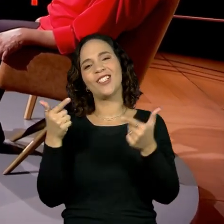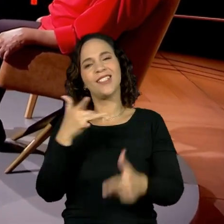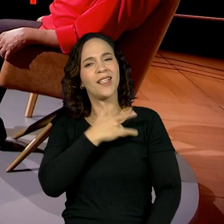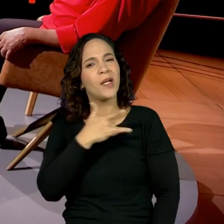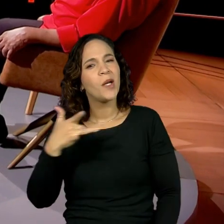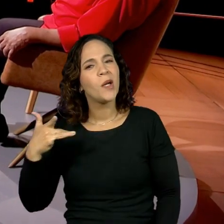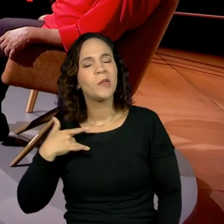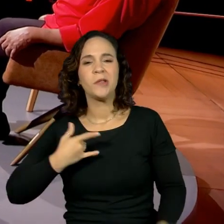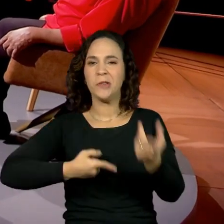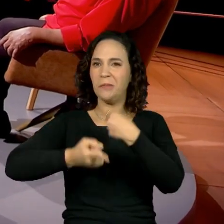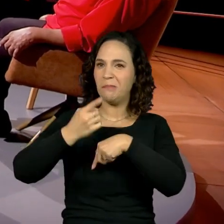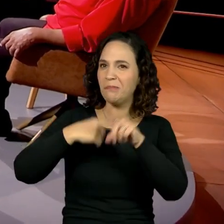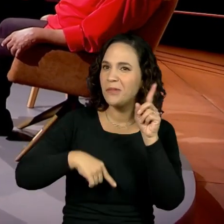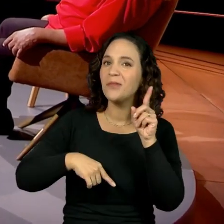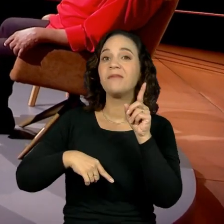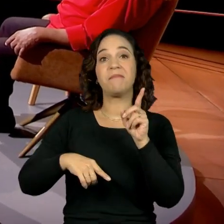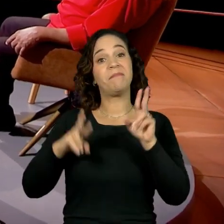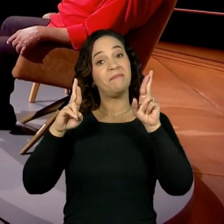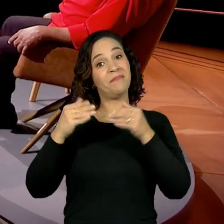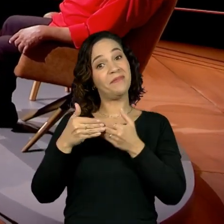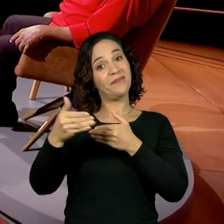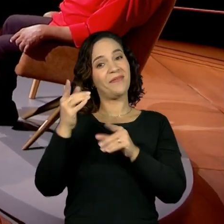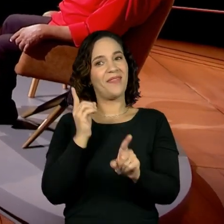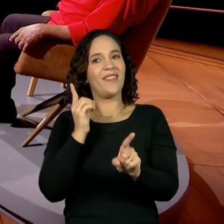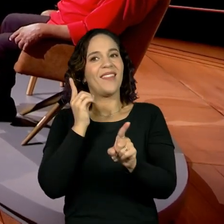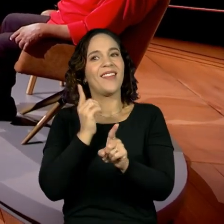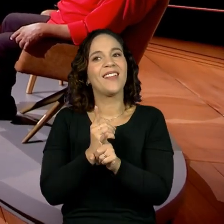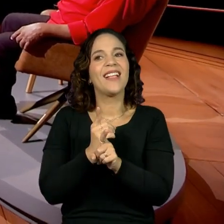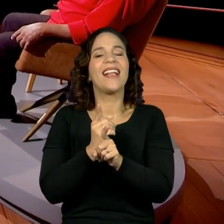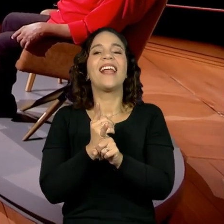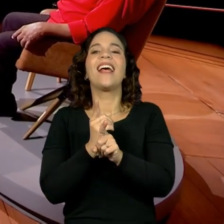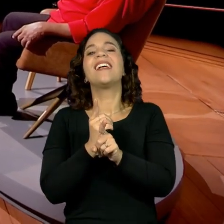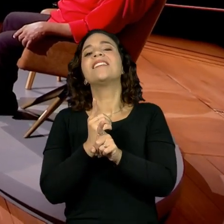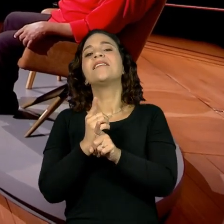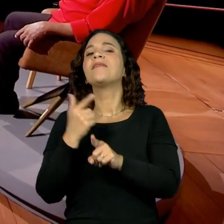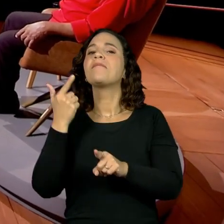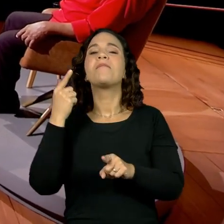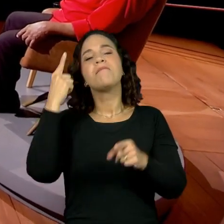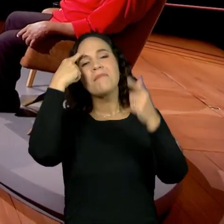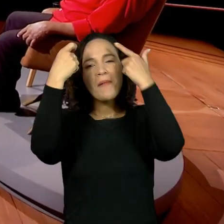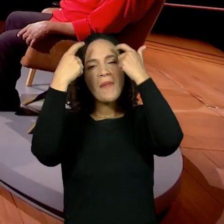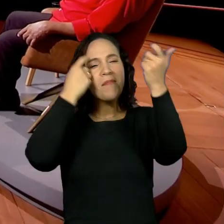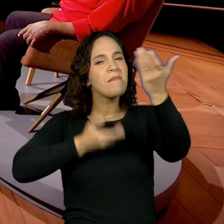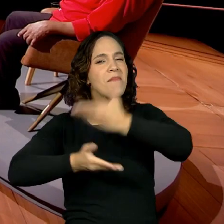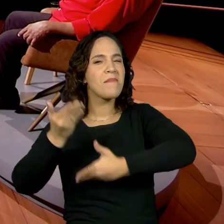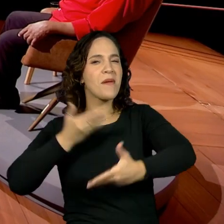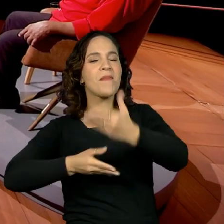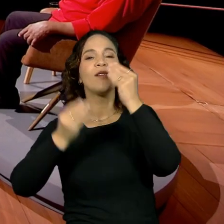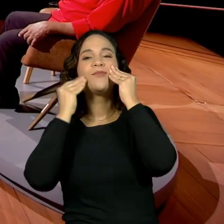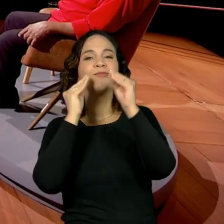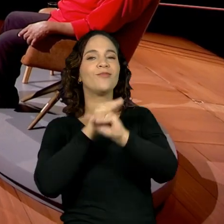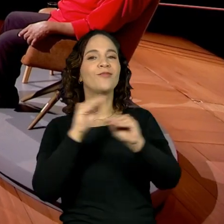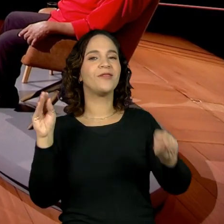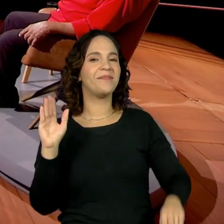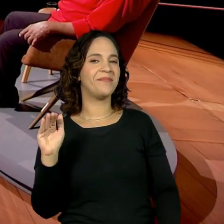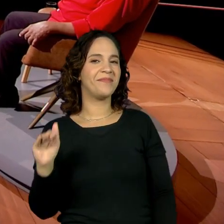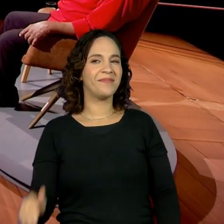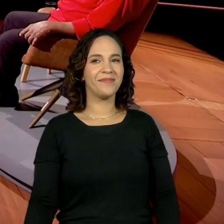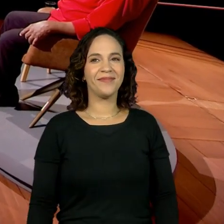saúde, sucesso, e já já estaremos juntos para trocarmos mais ideias. Um beijo a todos. Bye,